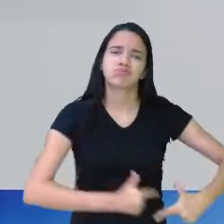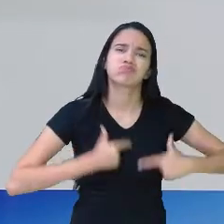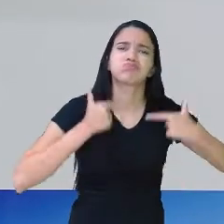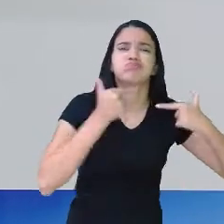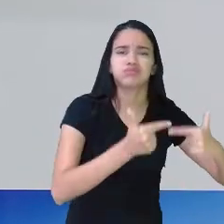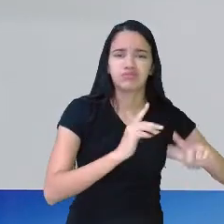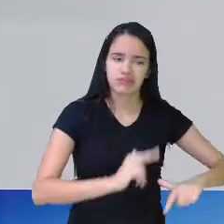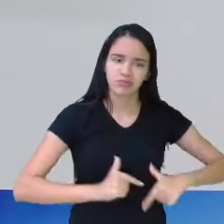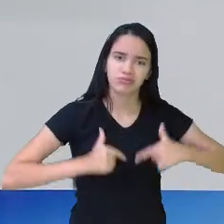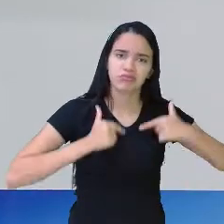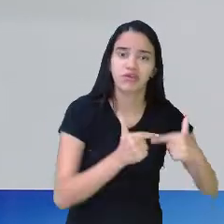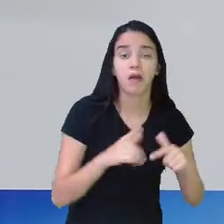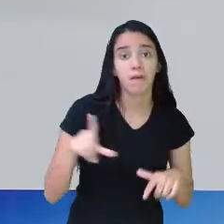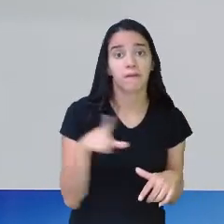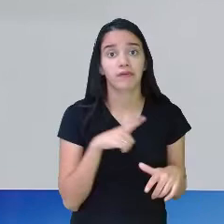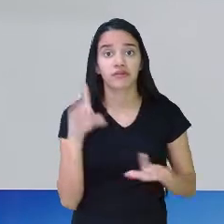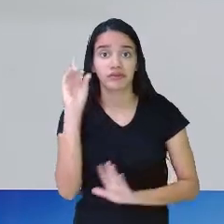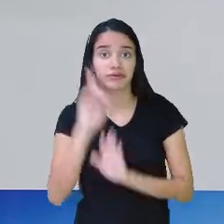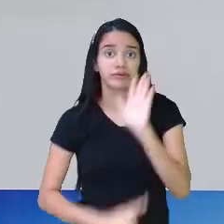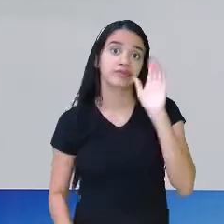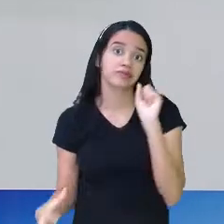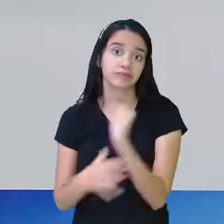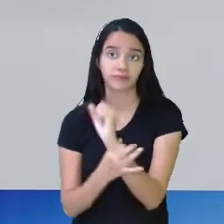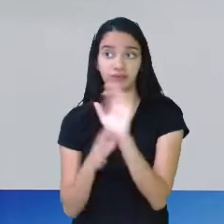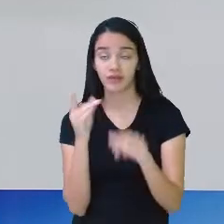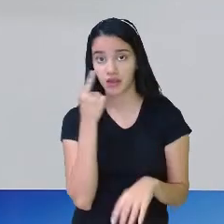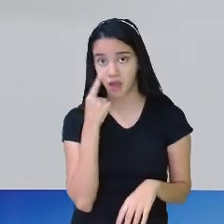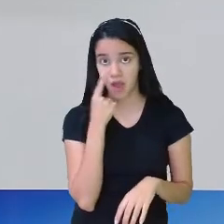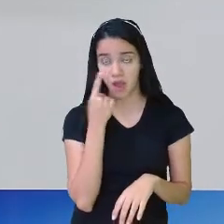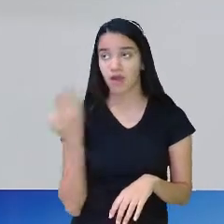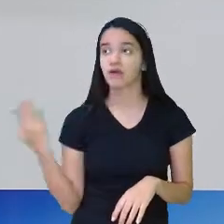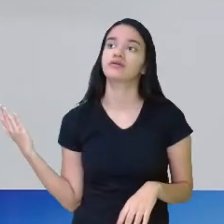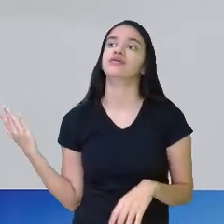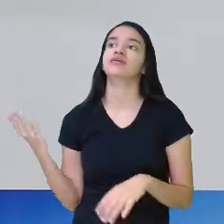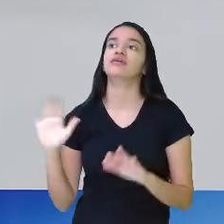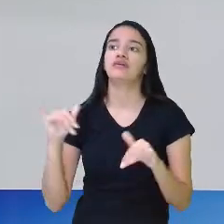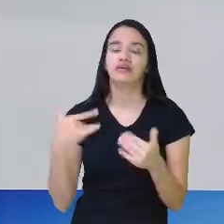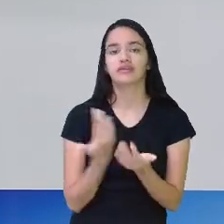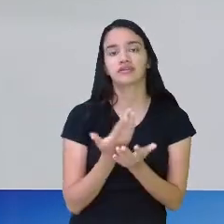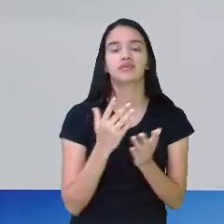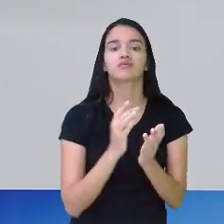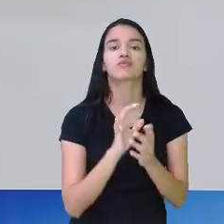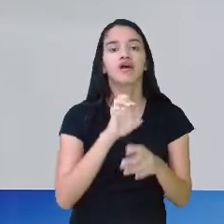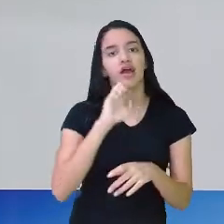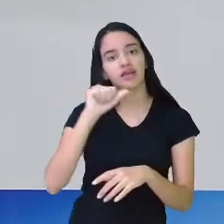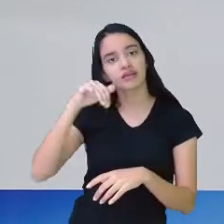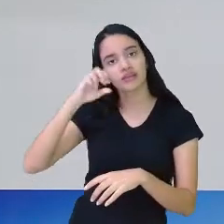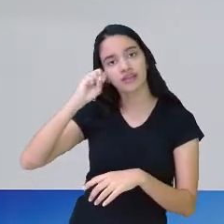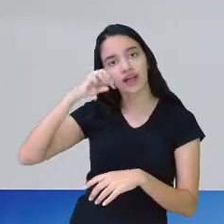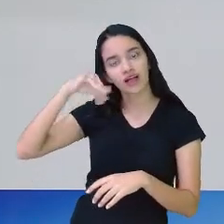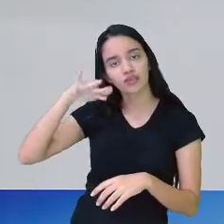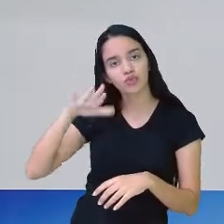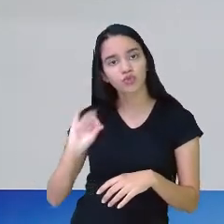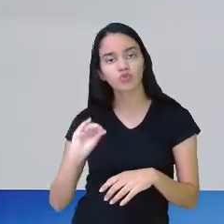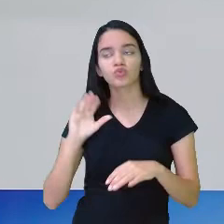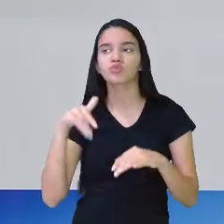bastante para ter seus direitos assegurados. E olha só, o Estatuto do Índio, que entrou em vigor